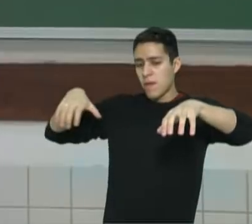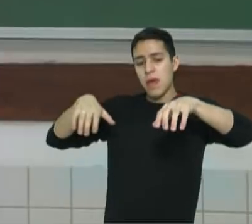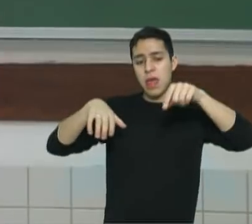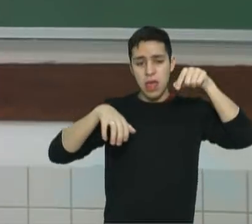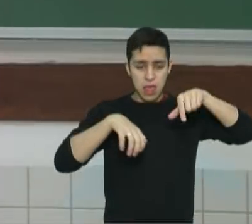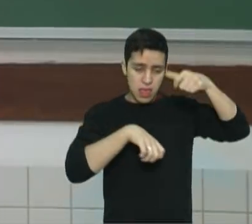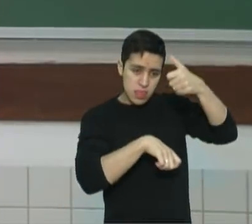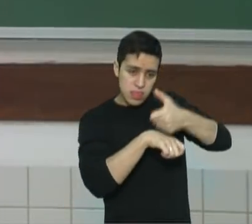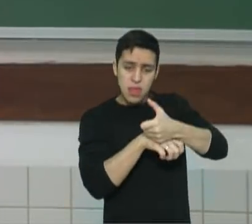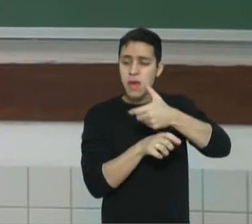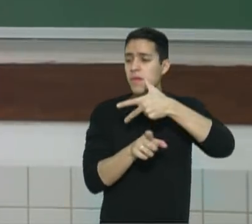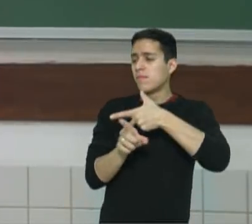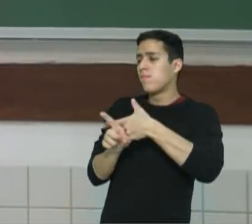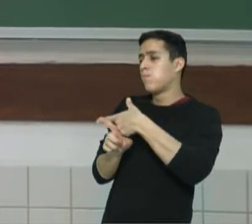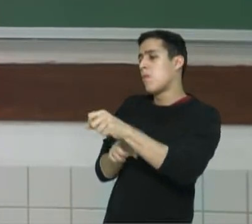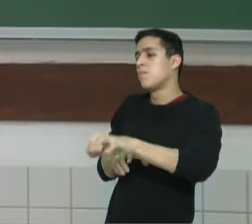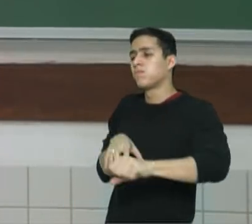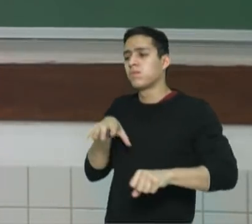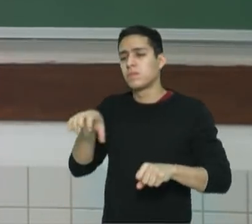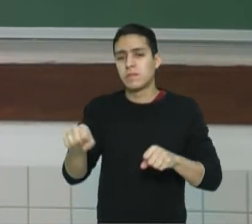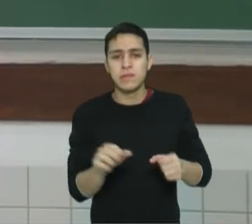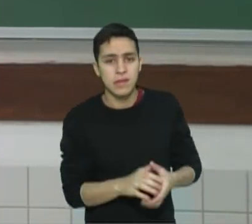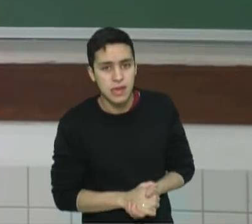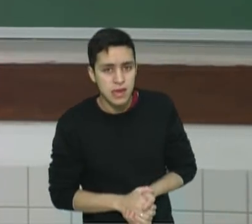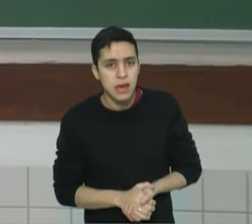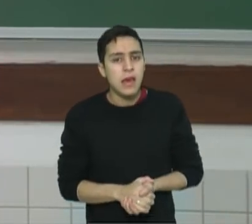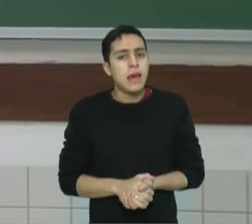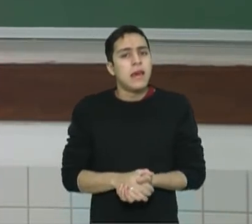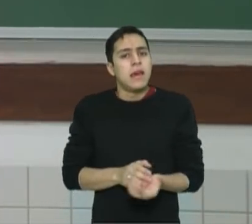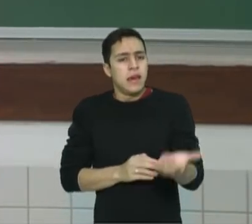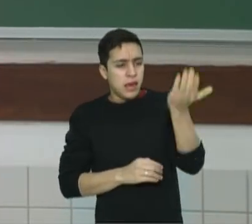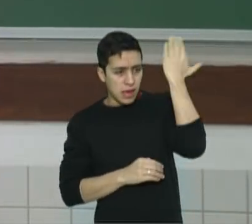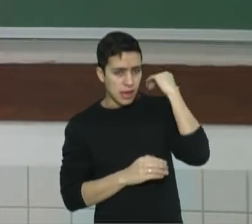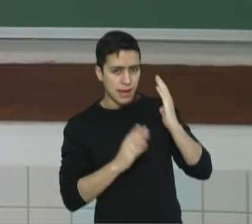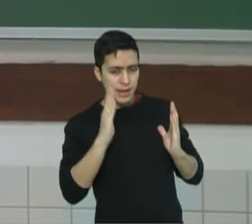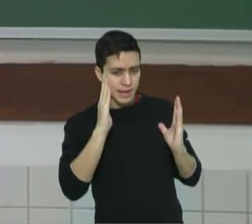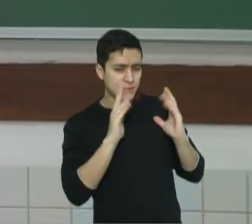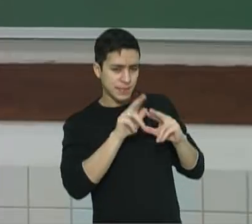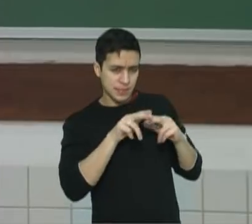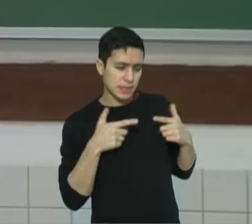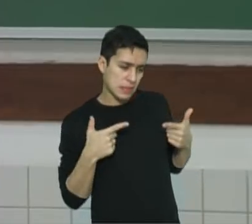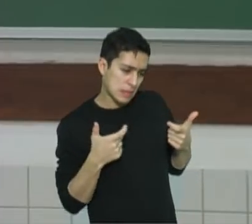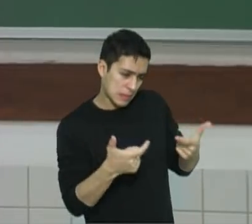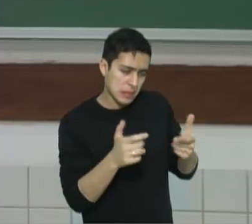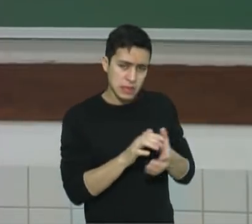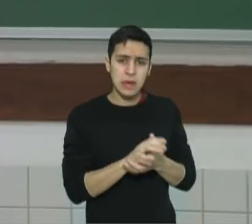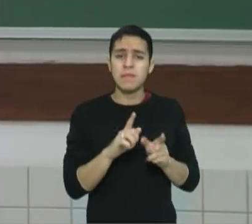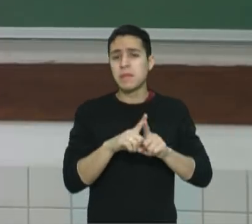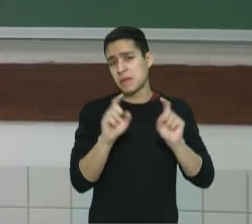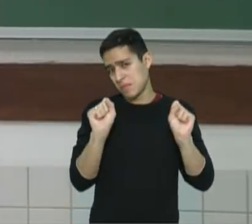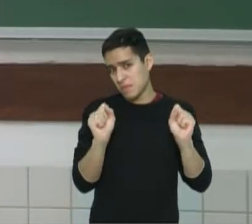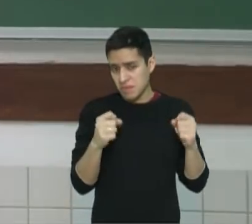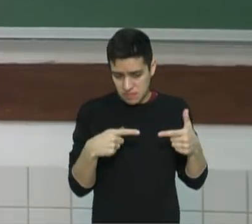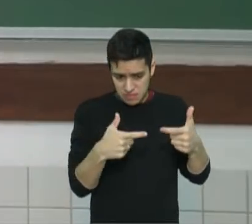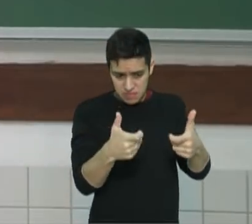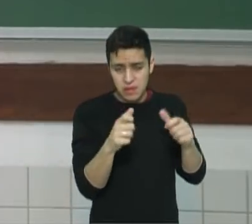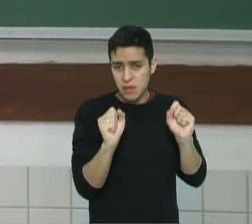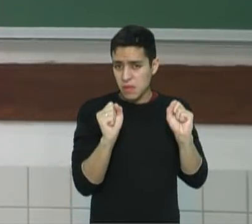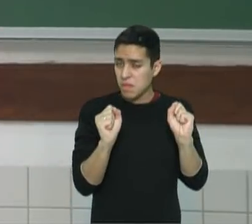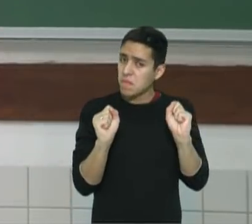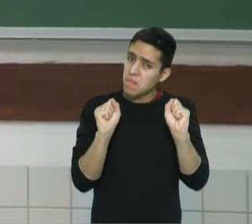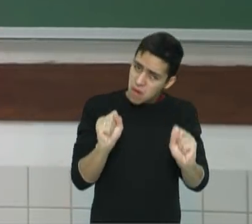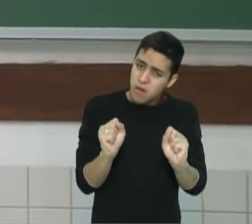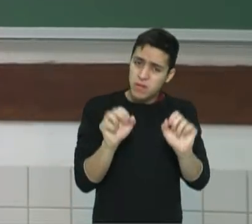uma conquista que normalmente, nos tempos antigos, foi bélico, mas pode ser bélico, mas sim estabelece